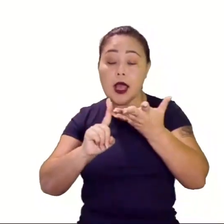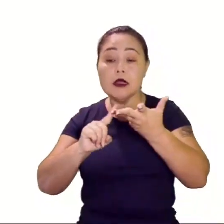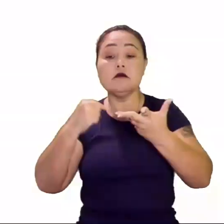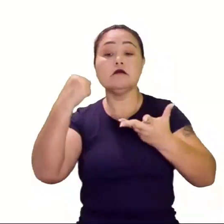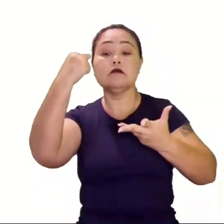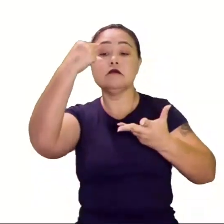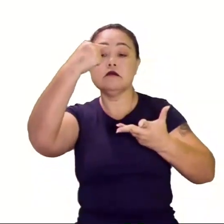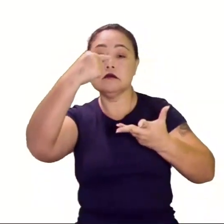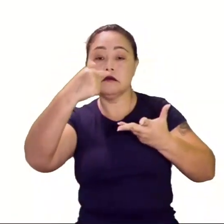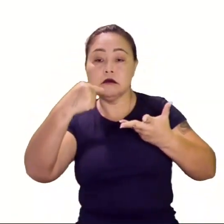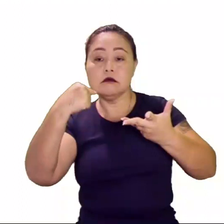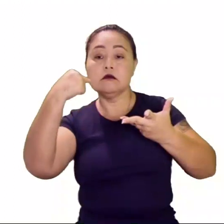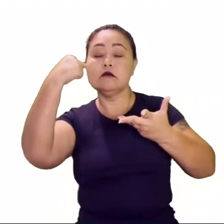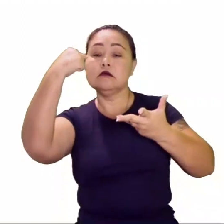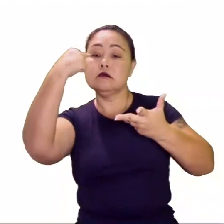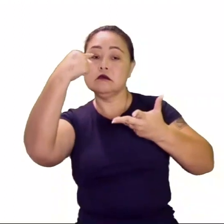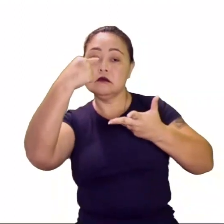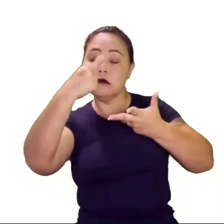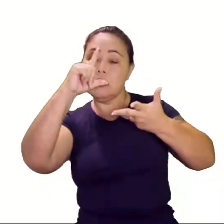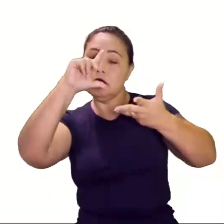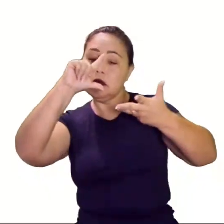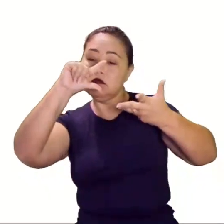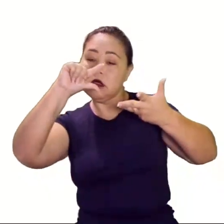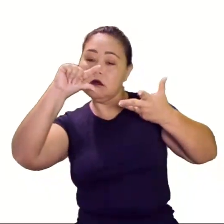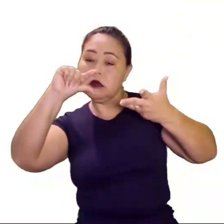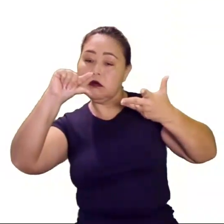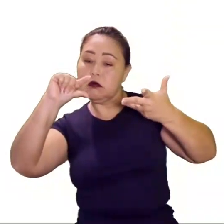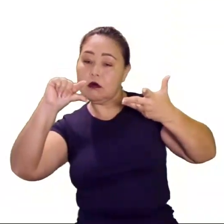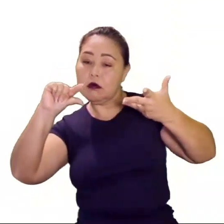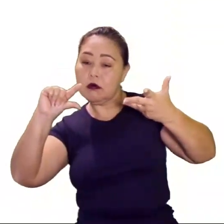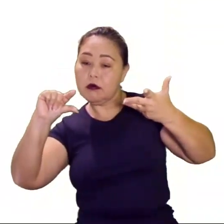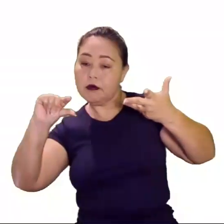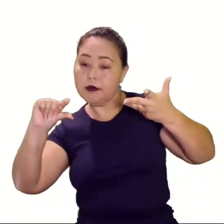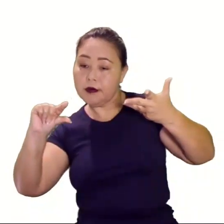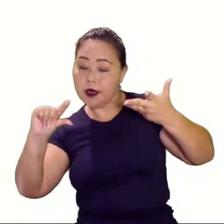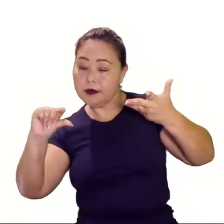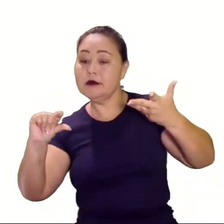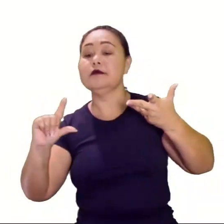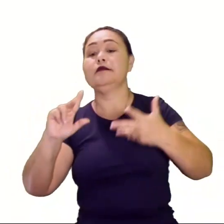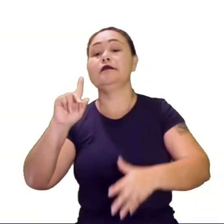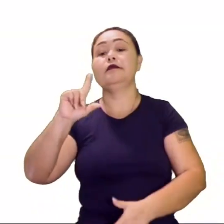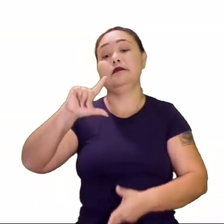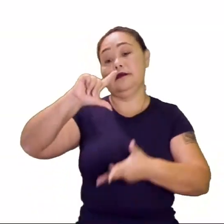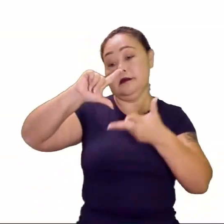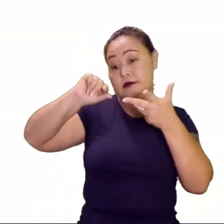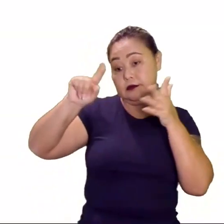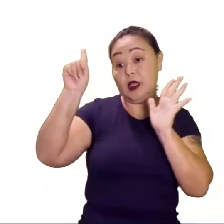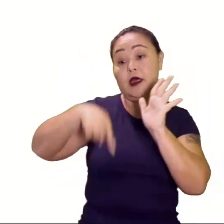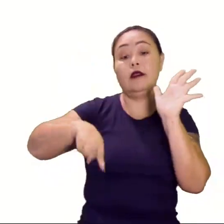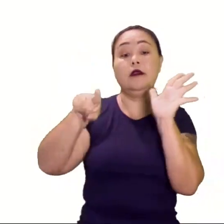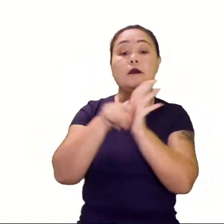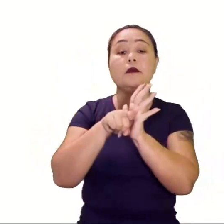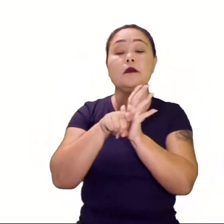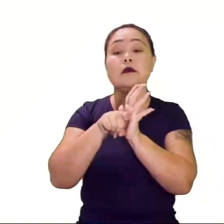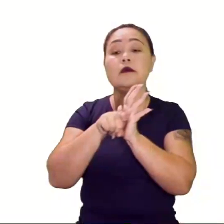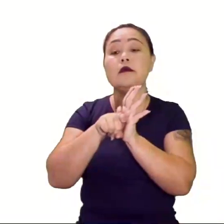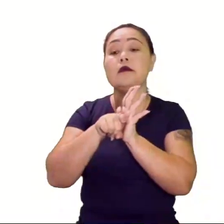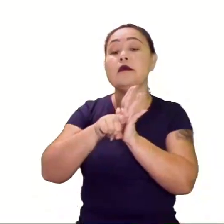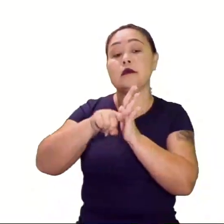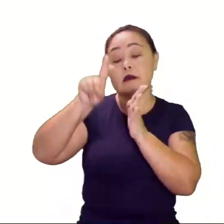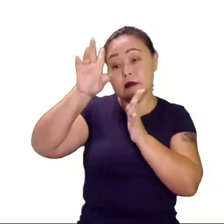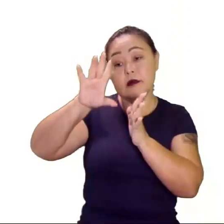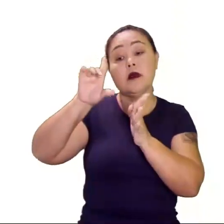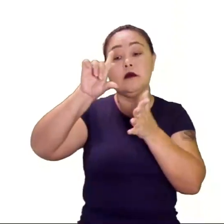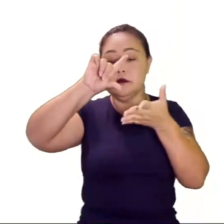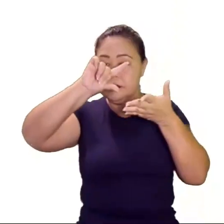os preços caem em progressão aritmética. Ah, vai reduzindo então. Isso, cai e vai diminuindo. Então a razão é negativa. Sim. É uma PA